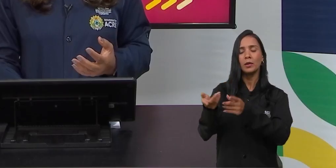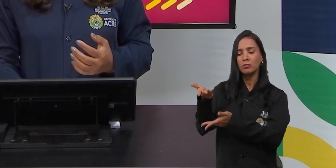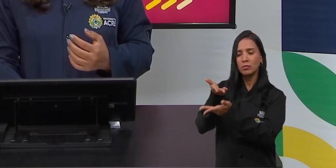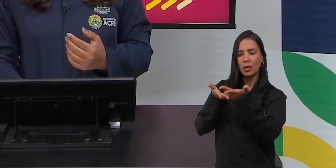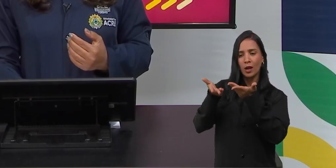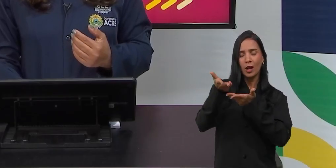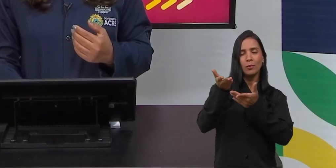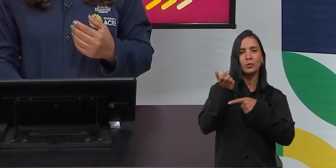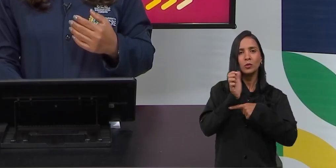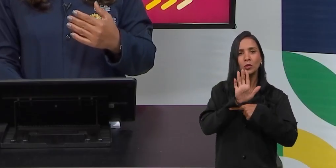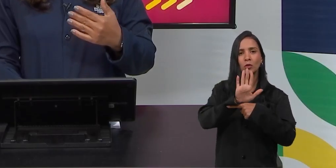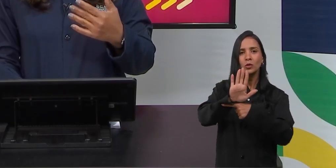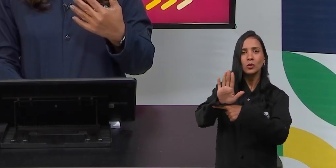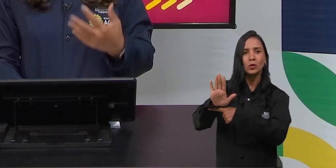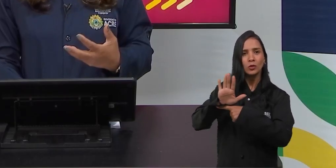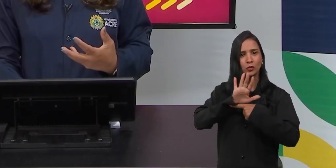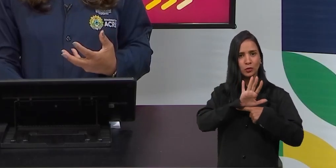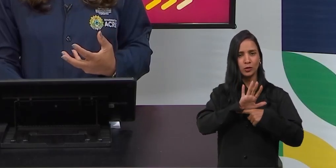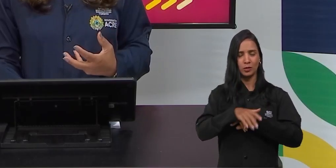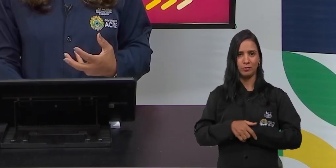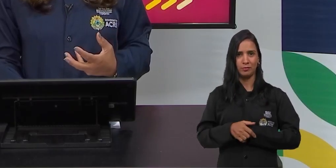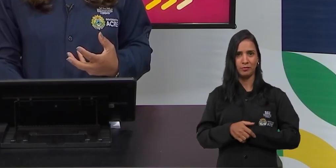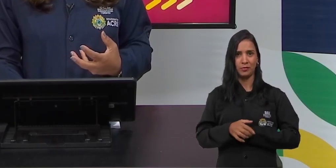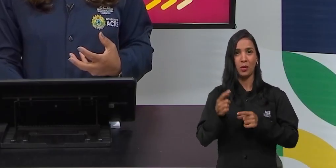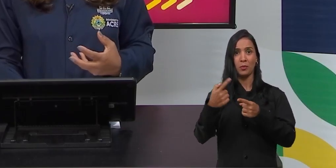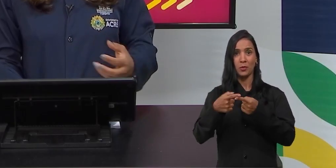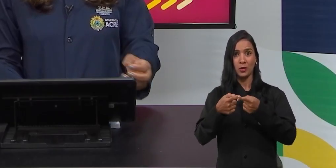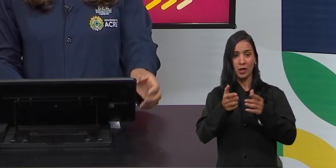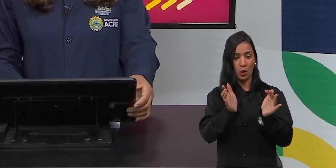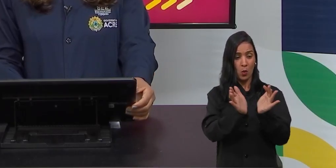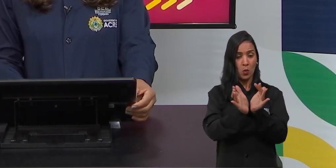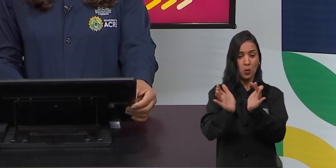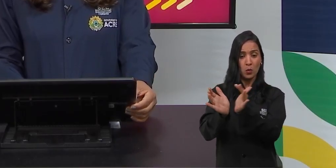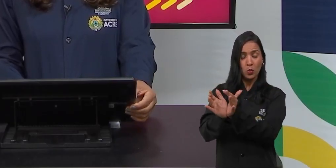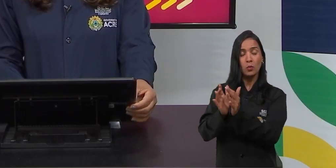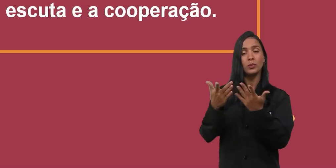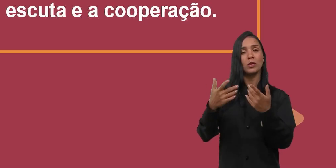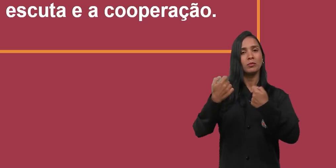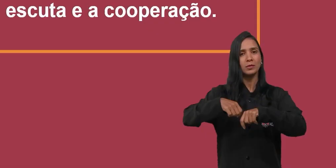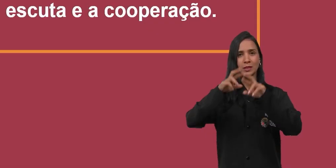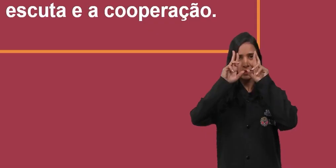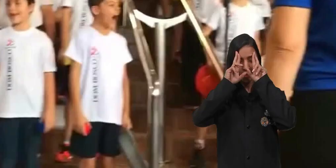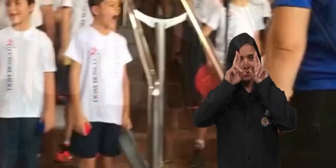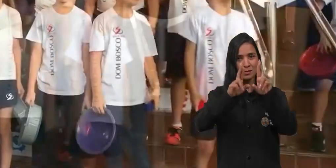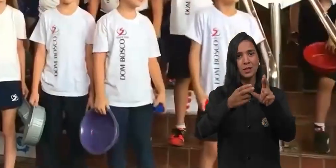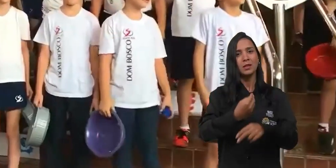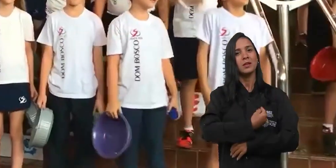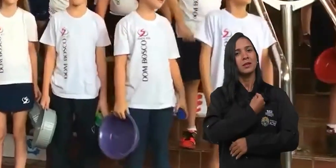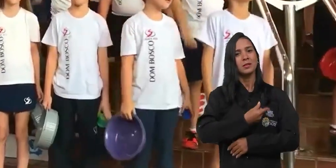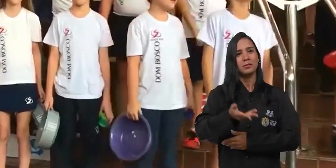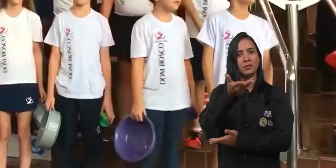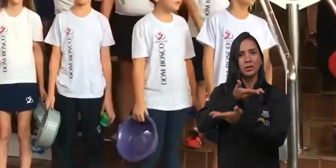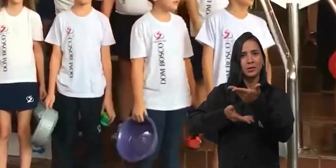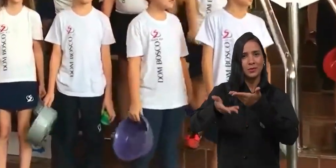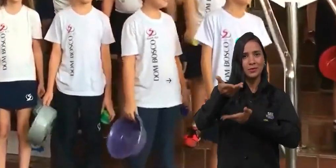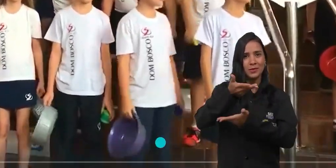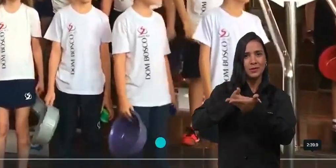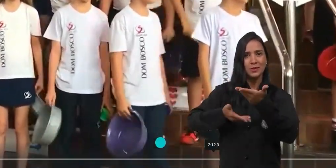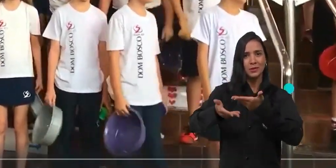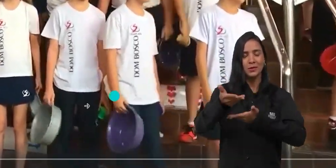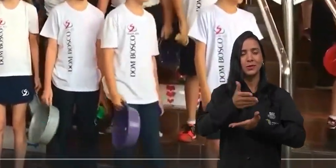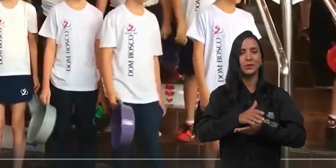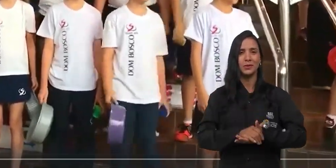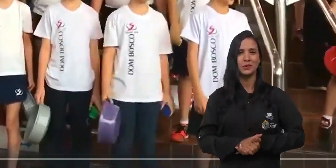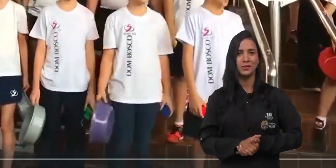respeitar a participação do outro nesse processo, né? E nada melhor do que o próprio coral